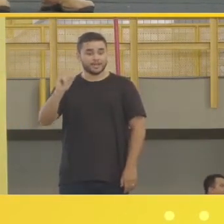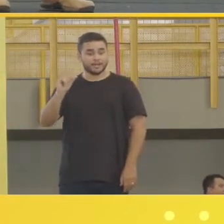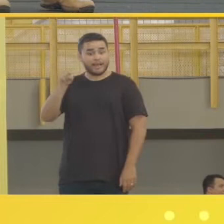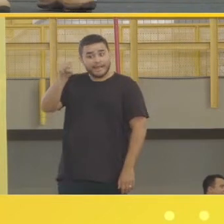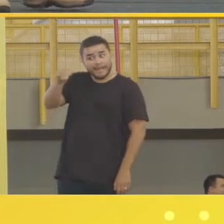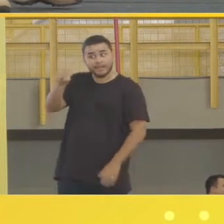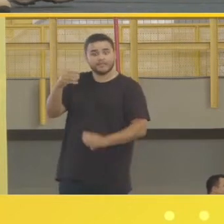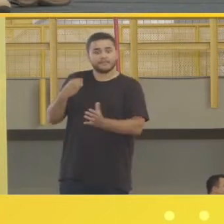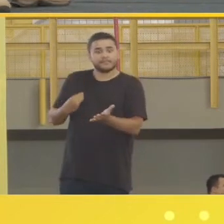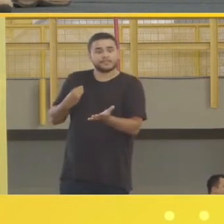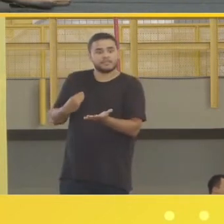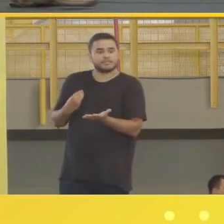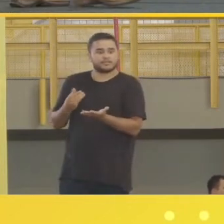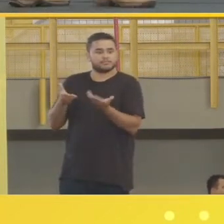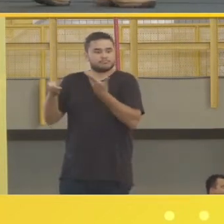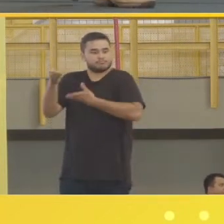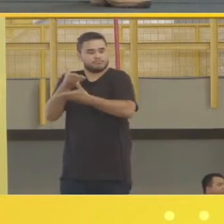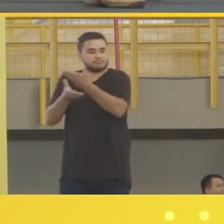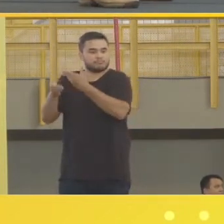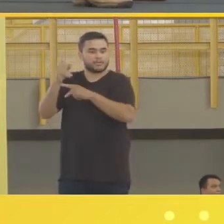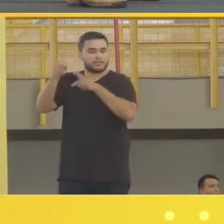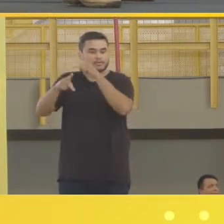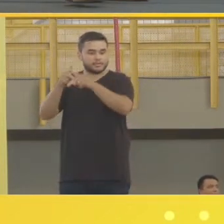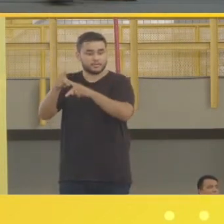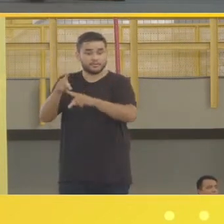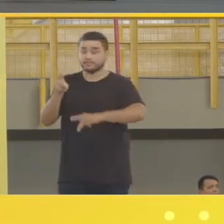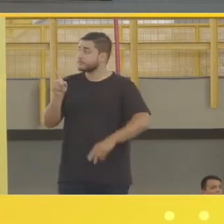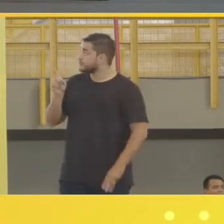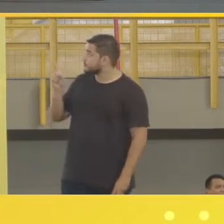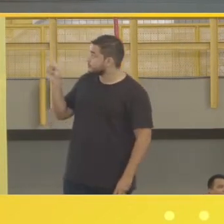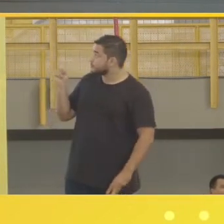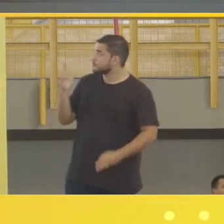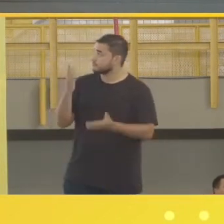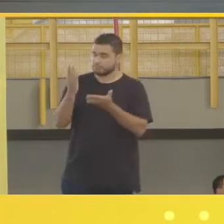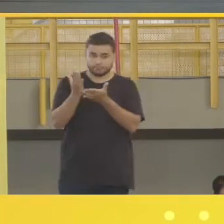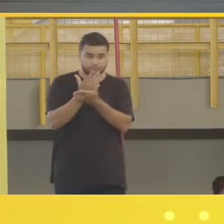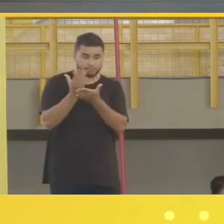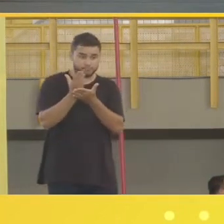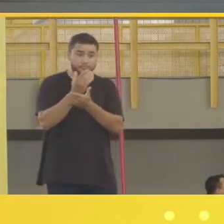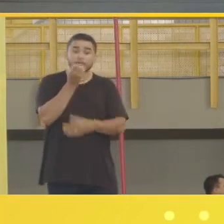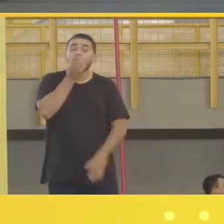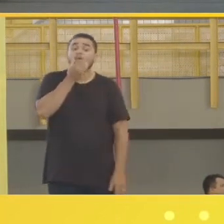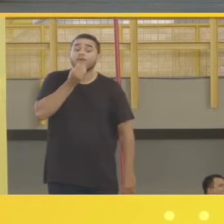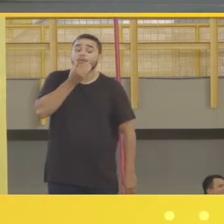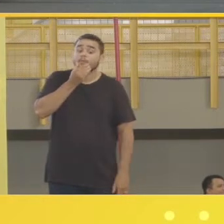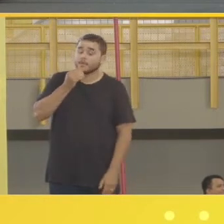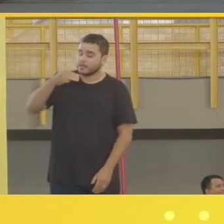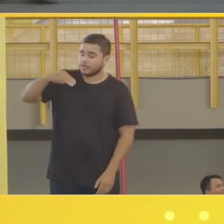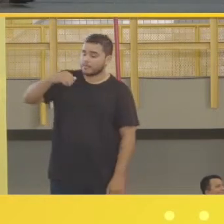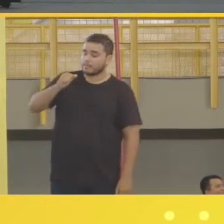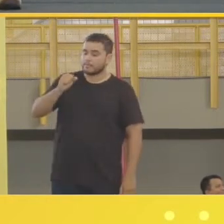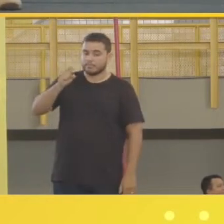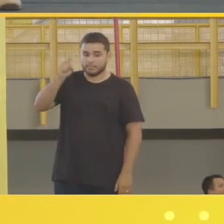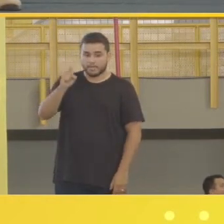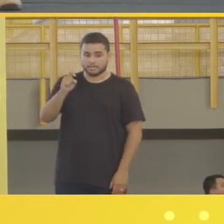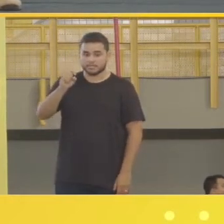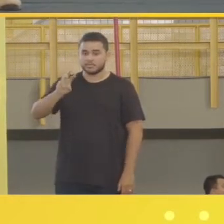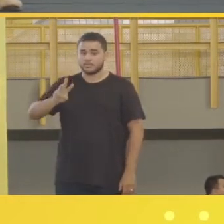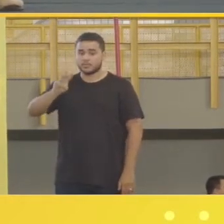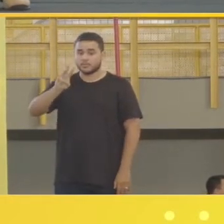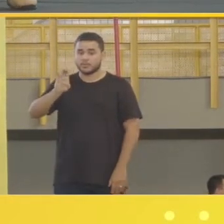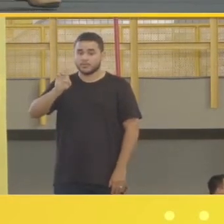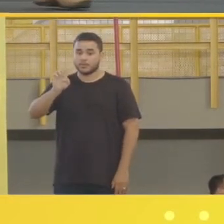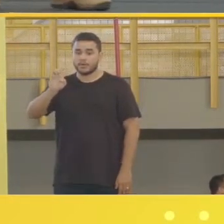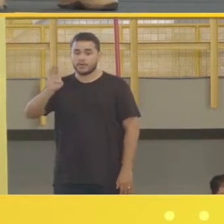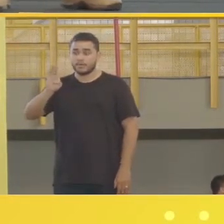E ele fez isso inspirado em Max Weber. Vocês certamente já devem ter tido